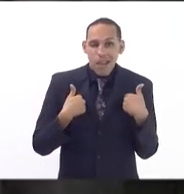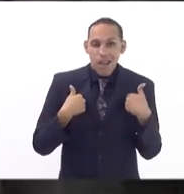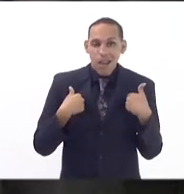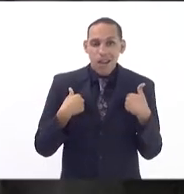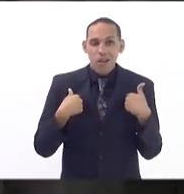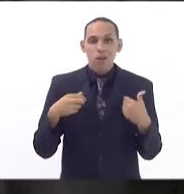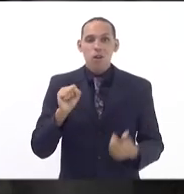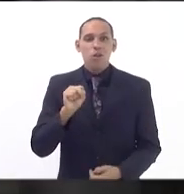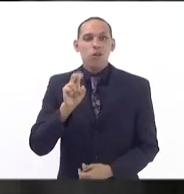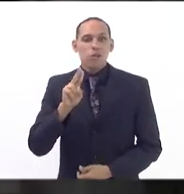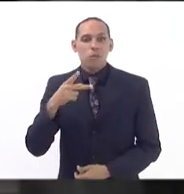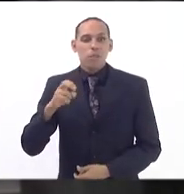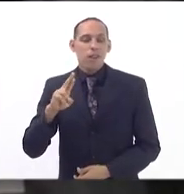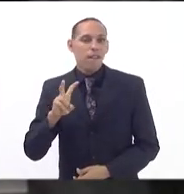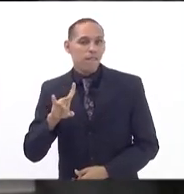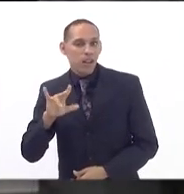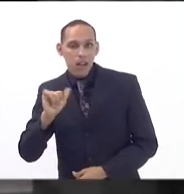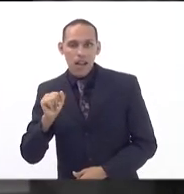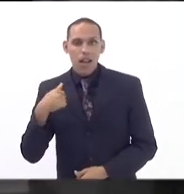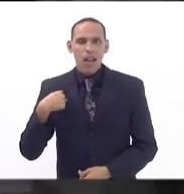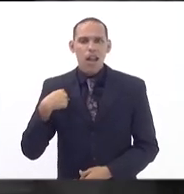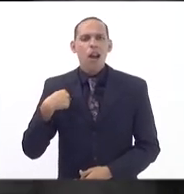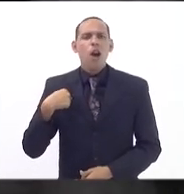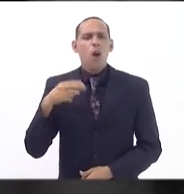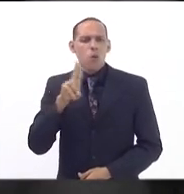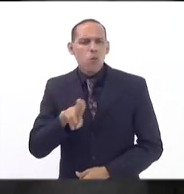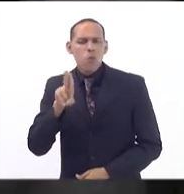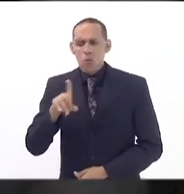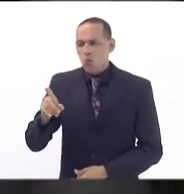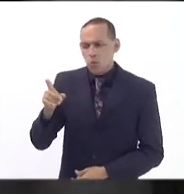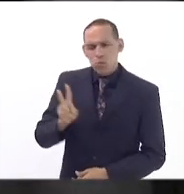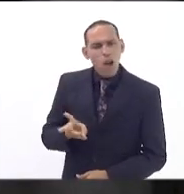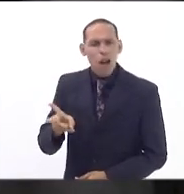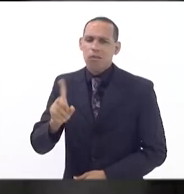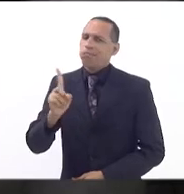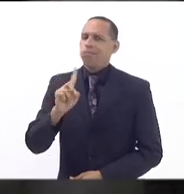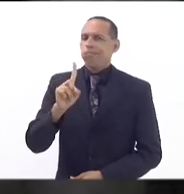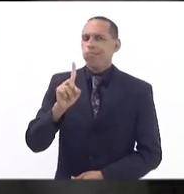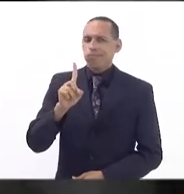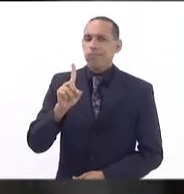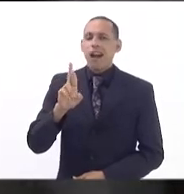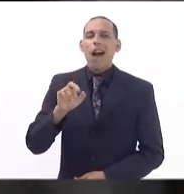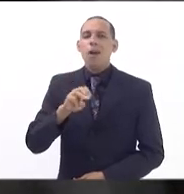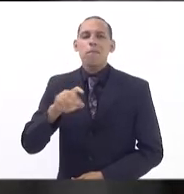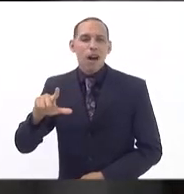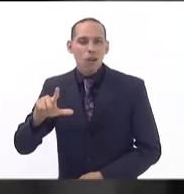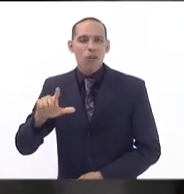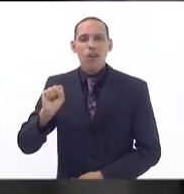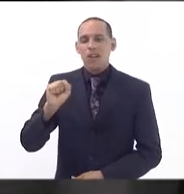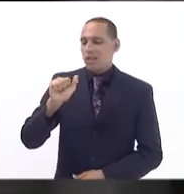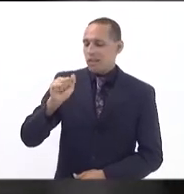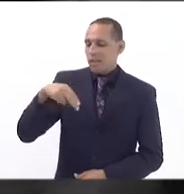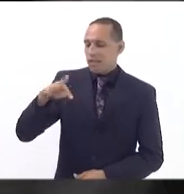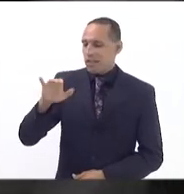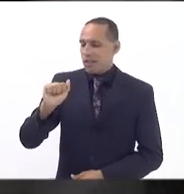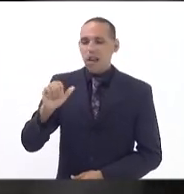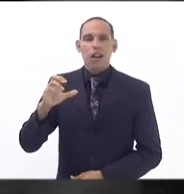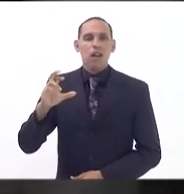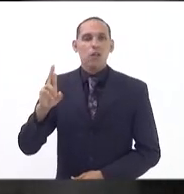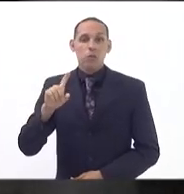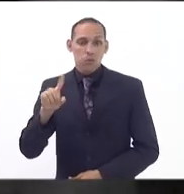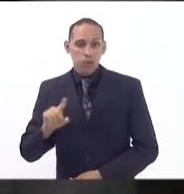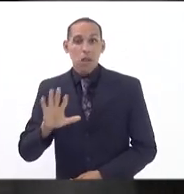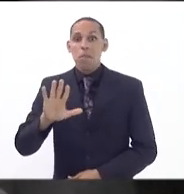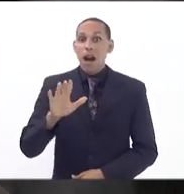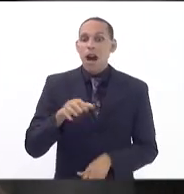da SuperVia do ramal de Santa Cruz mais faço questão de até hoje é seu usuário de